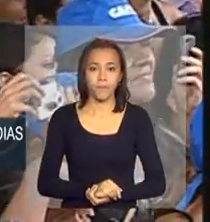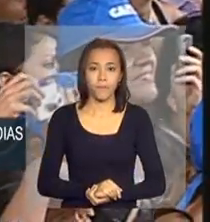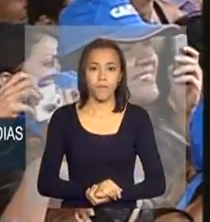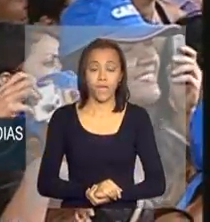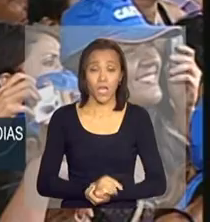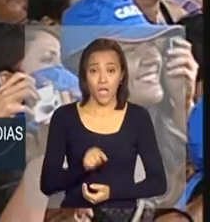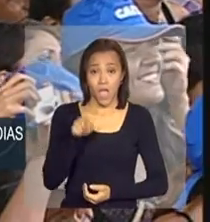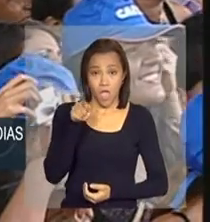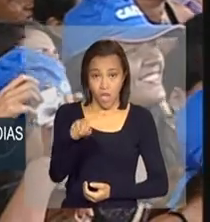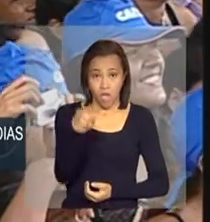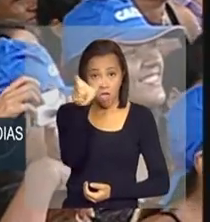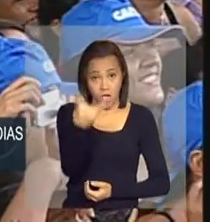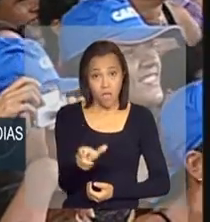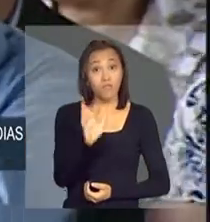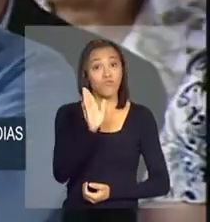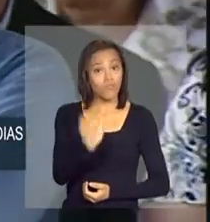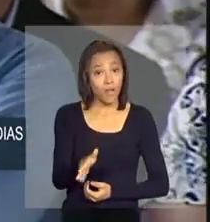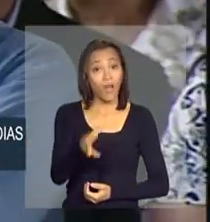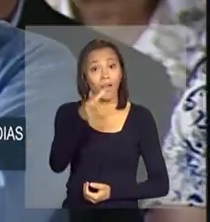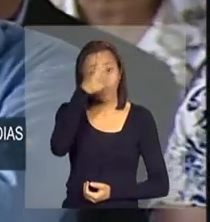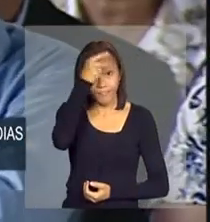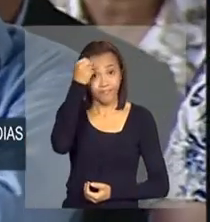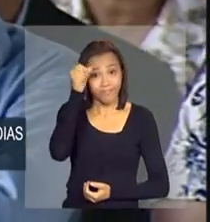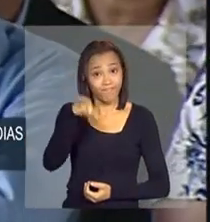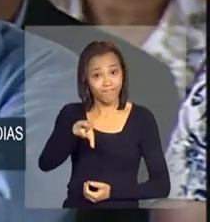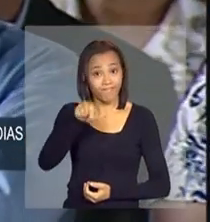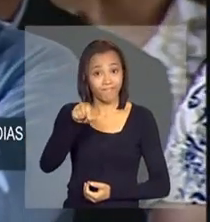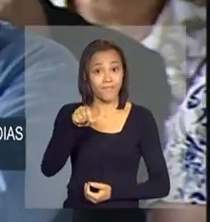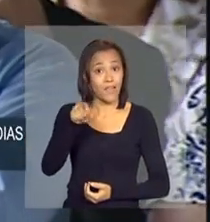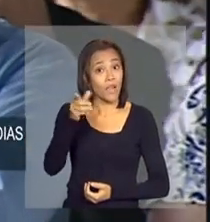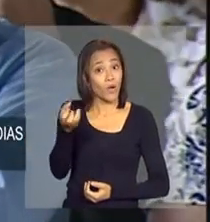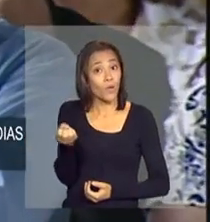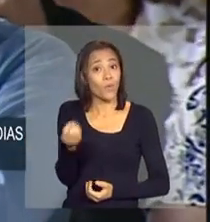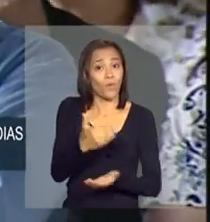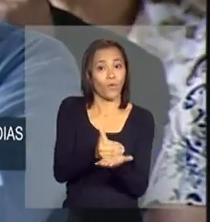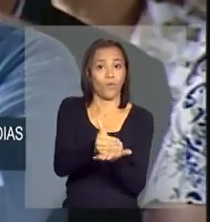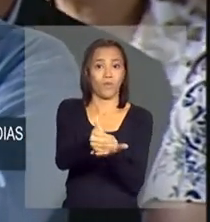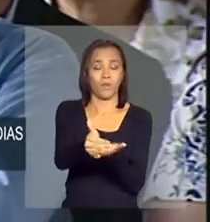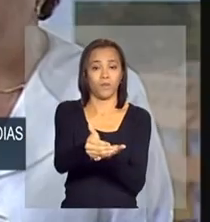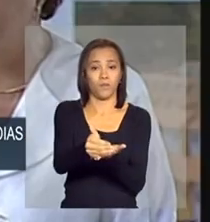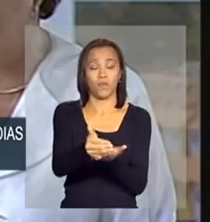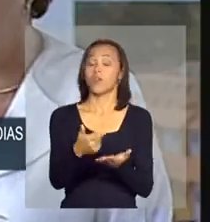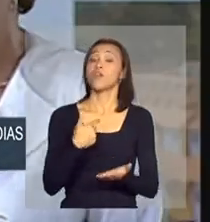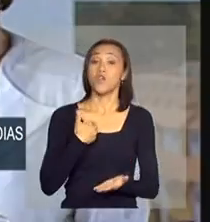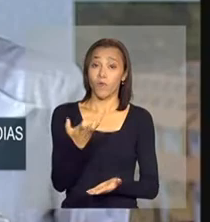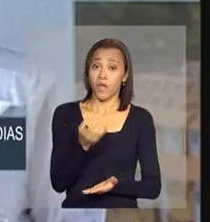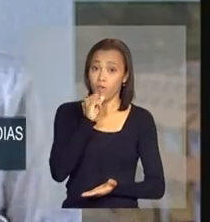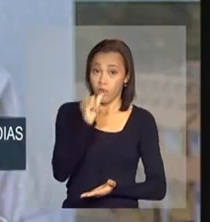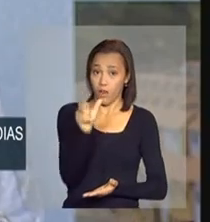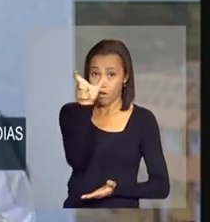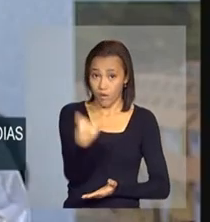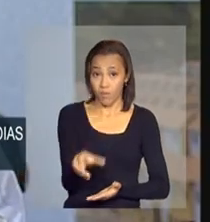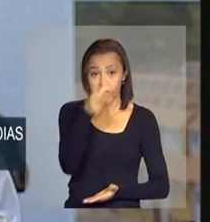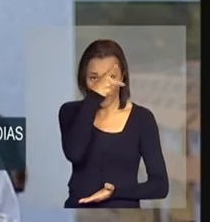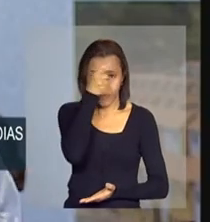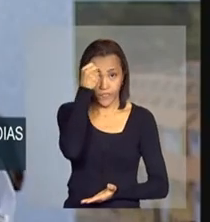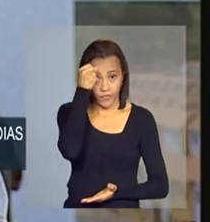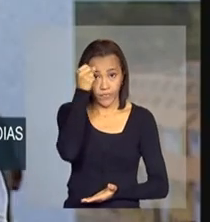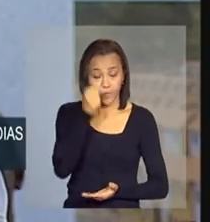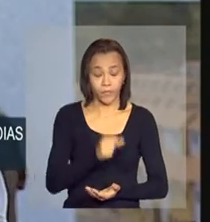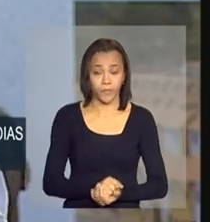e ele já foi Prefeito mas agora É um Recomeço eu quero dizer para o prefeito